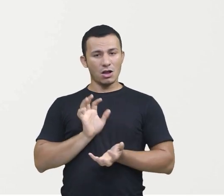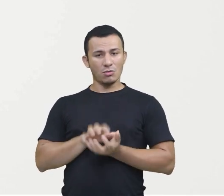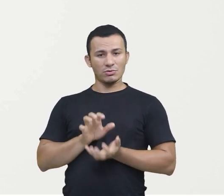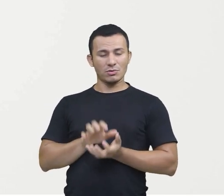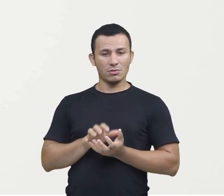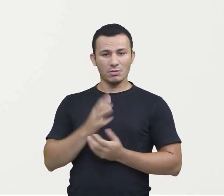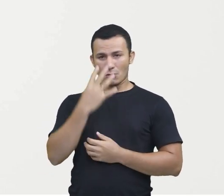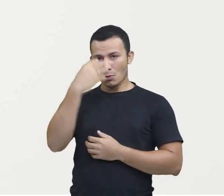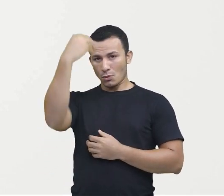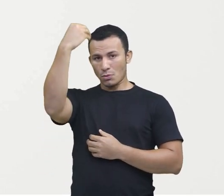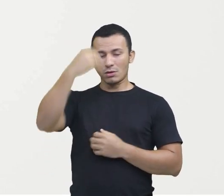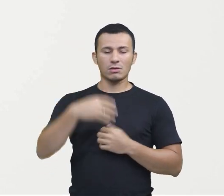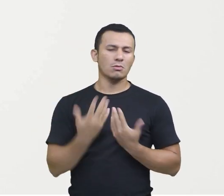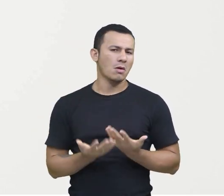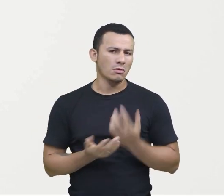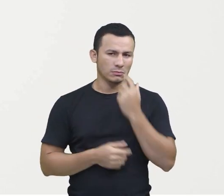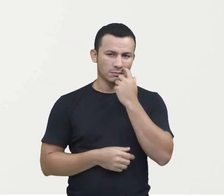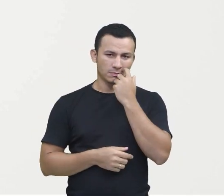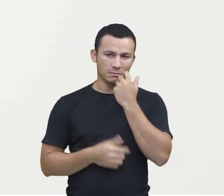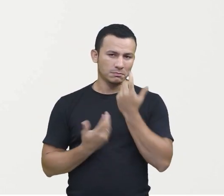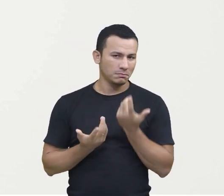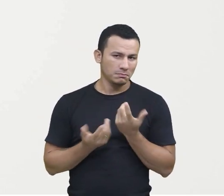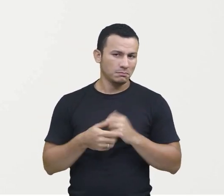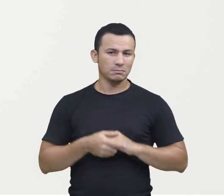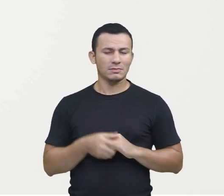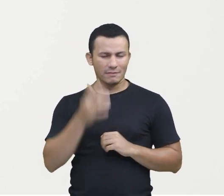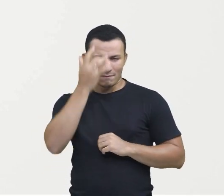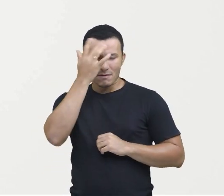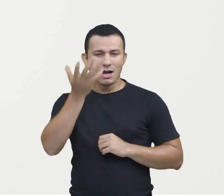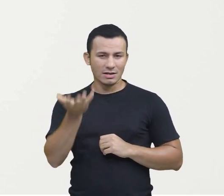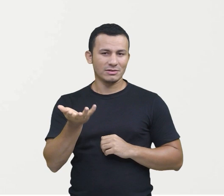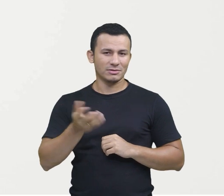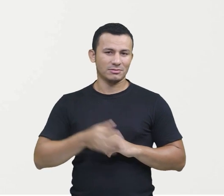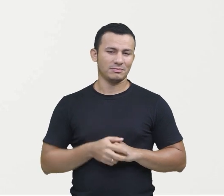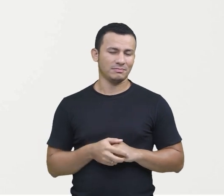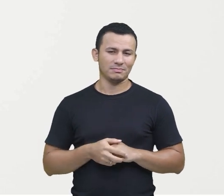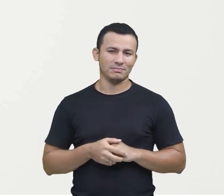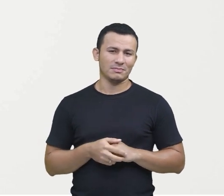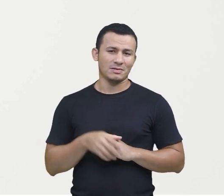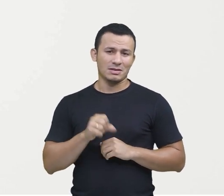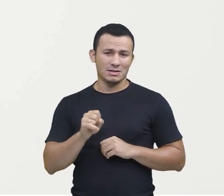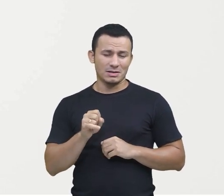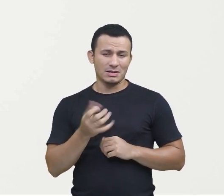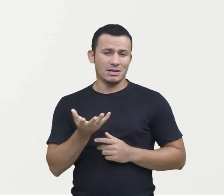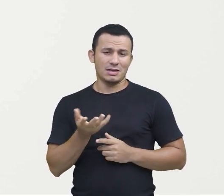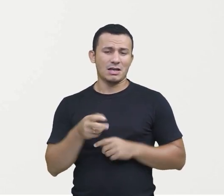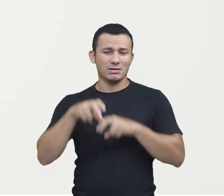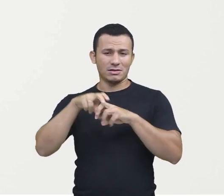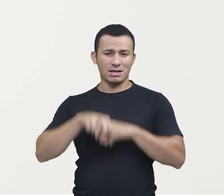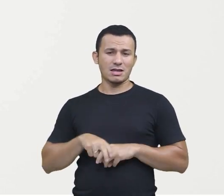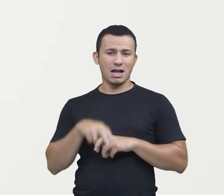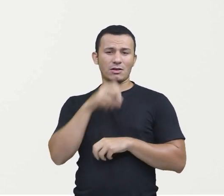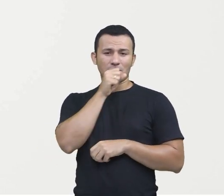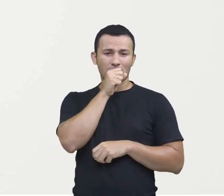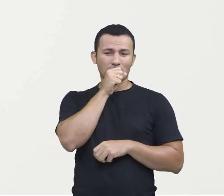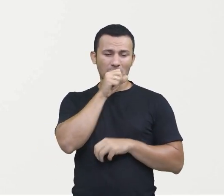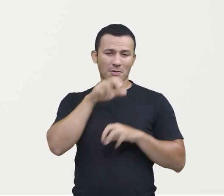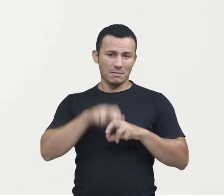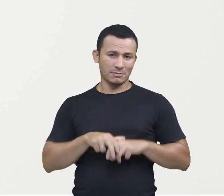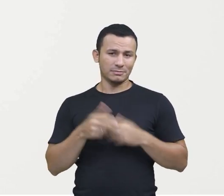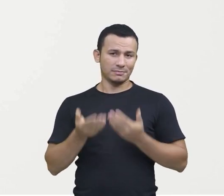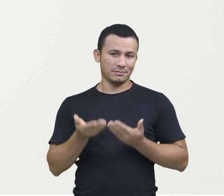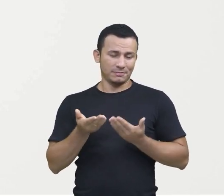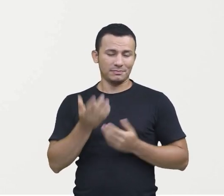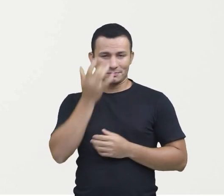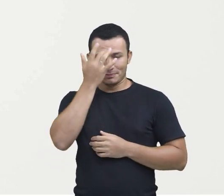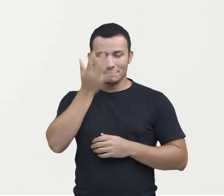lobisomem? Muito fácil. Mais fácil do que isso é ficar sentado chupando din-din, não é verdade? Então vamos